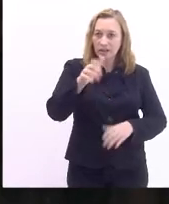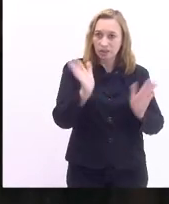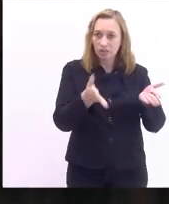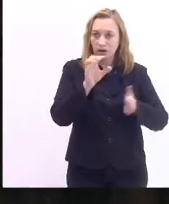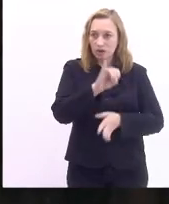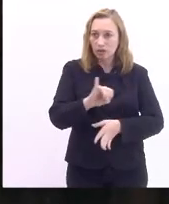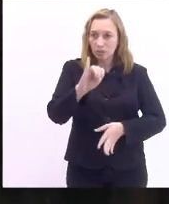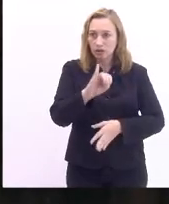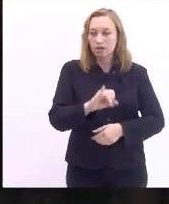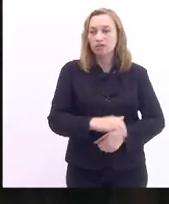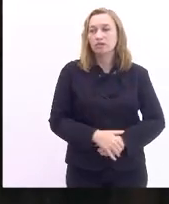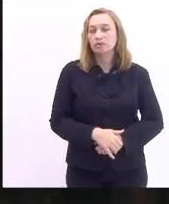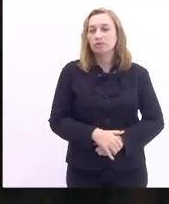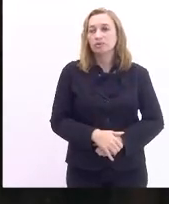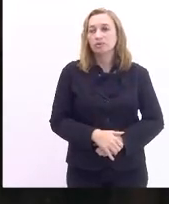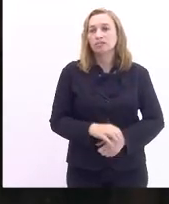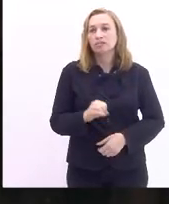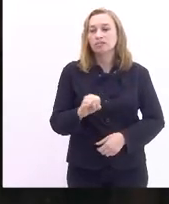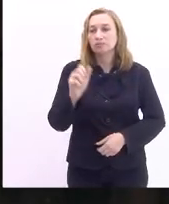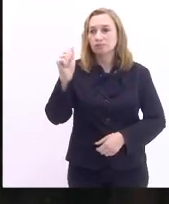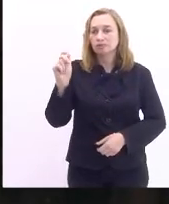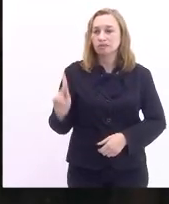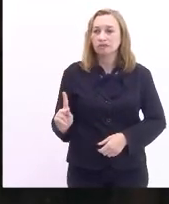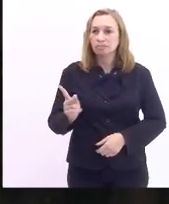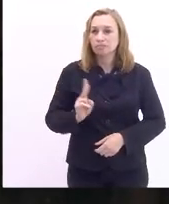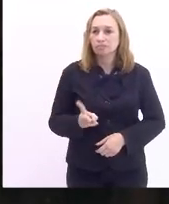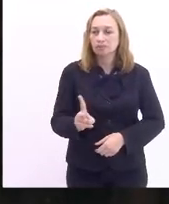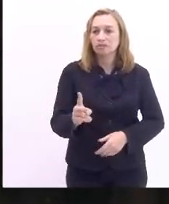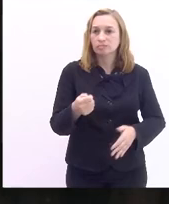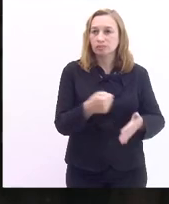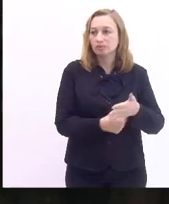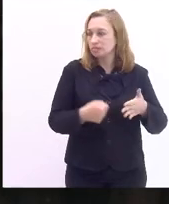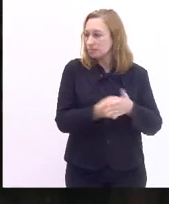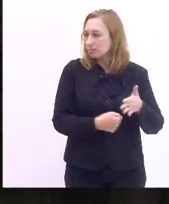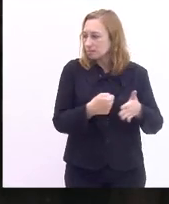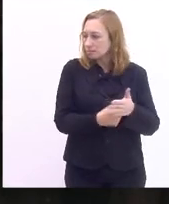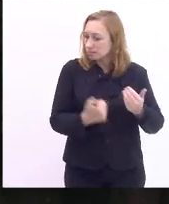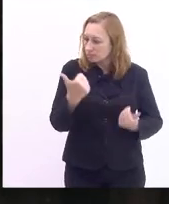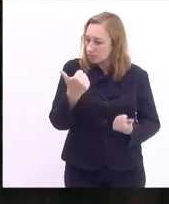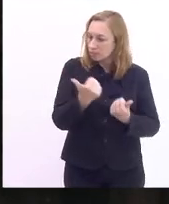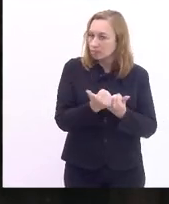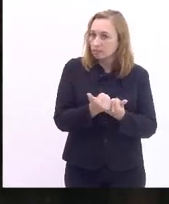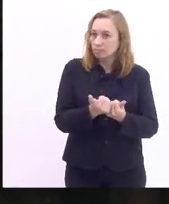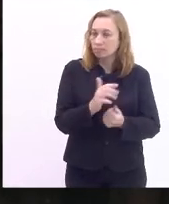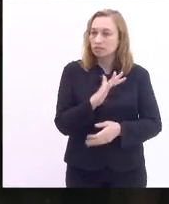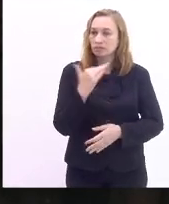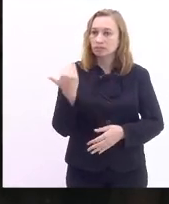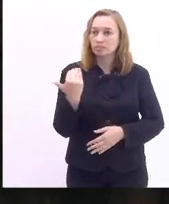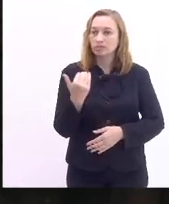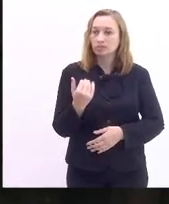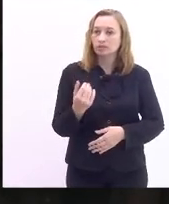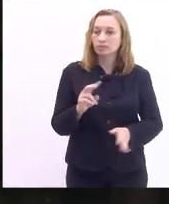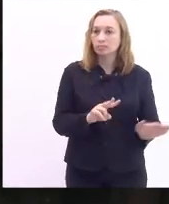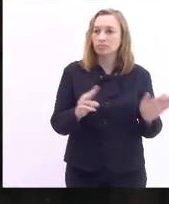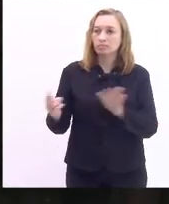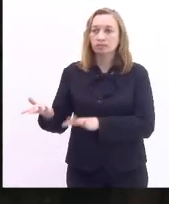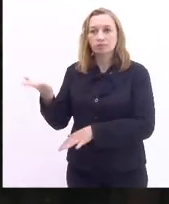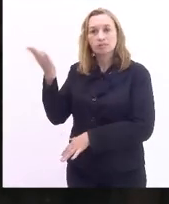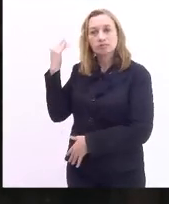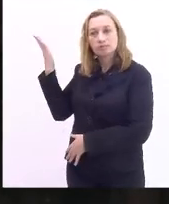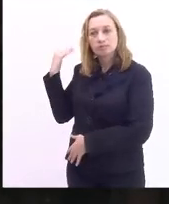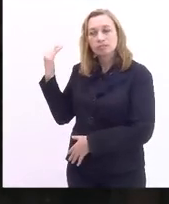é o wi-fi se aposentou e continua na briga continuou apoiando e faleceu há uma semana passada